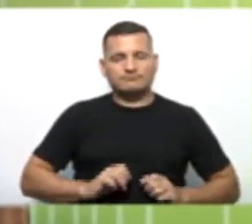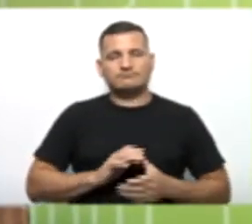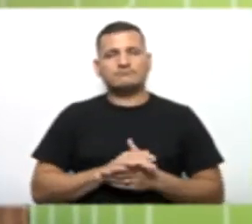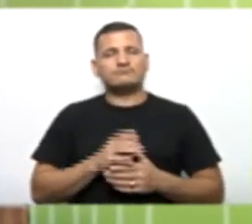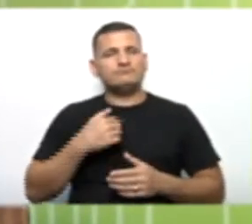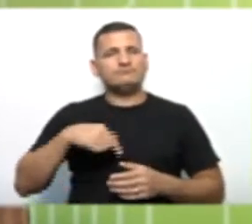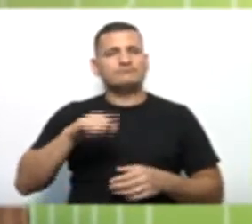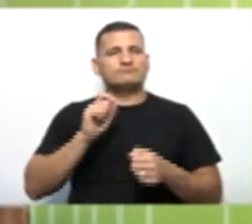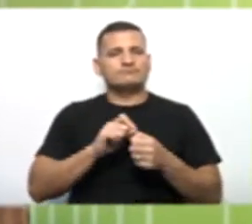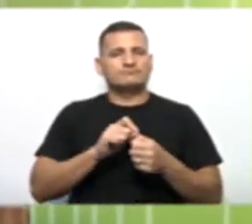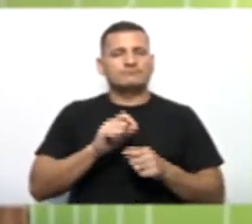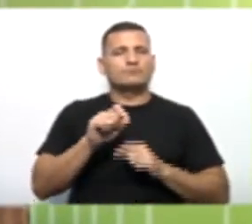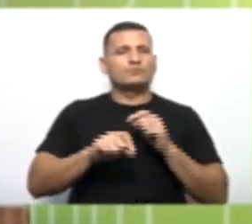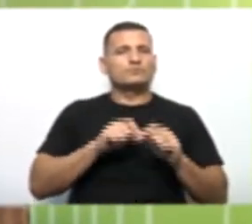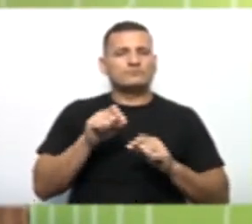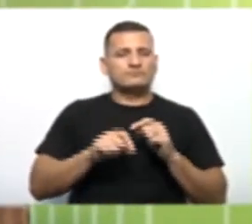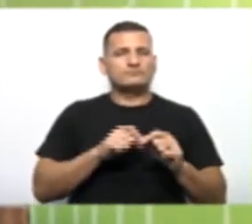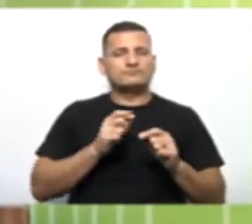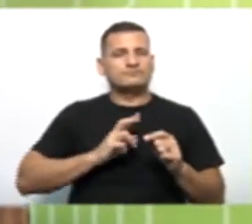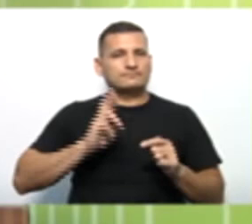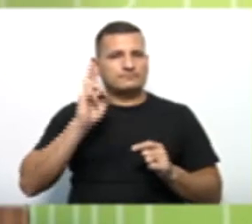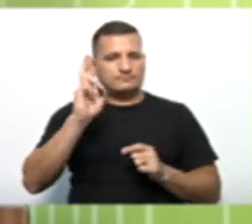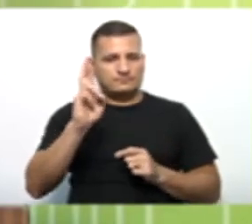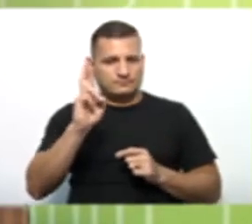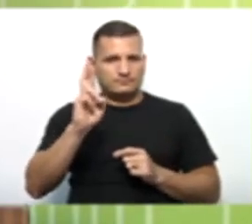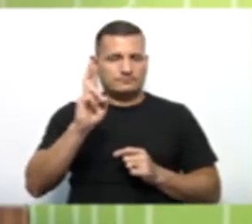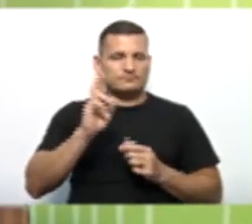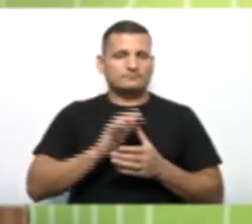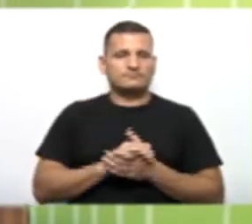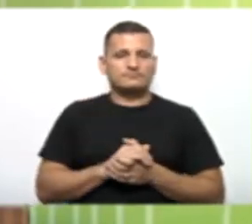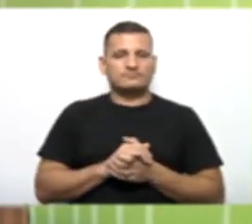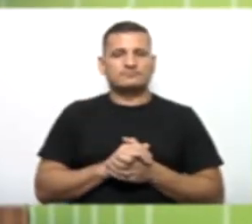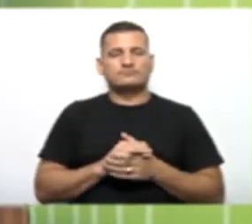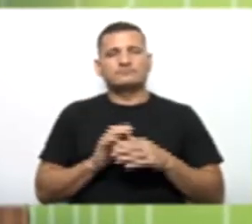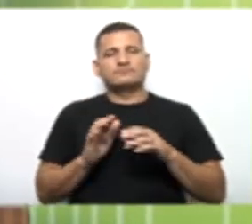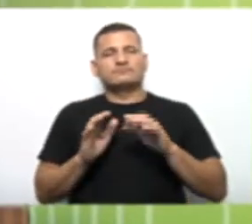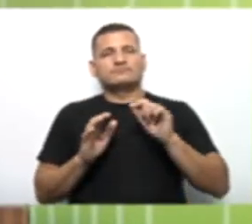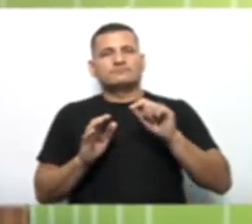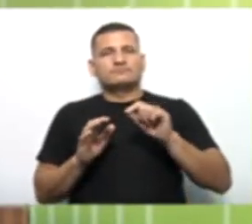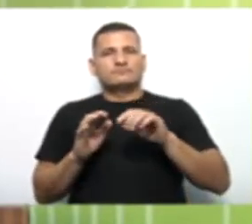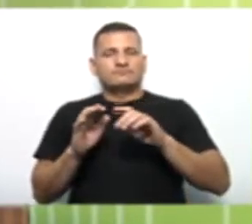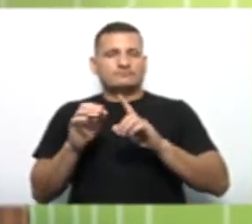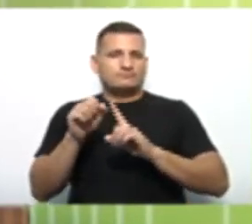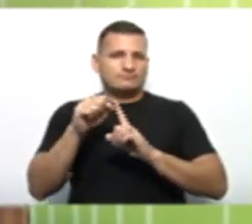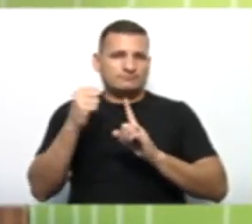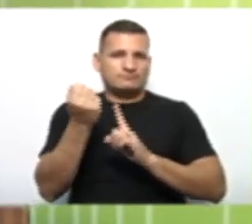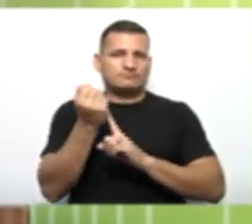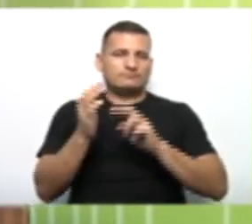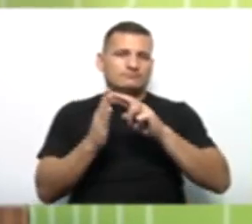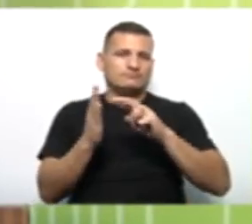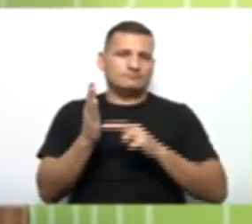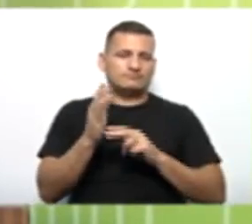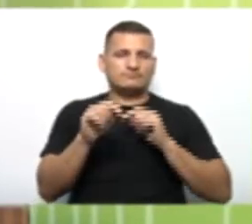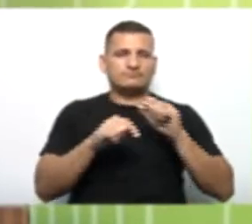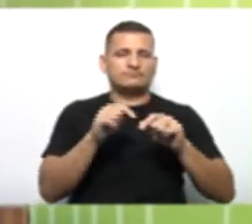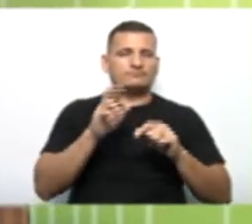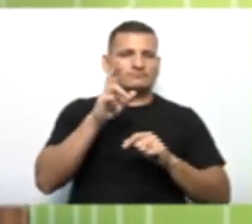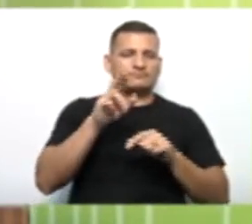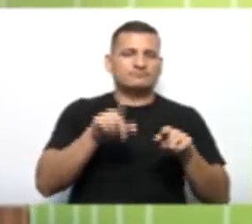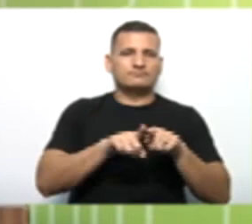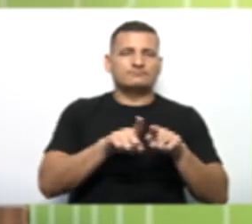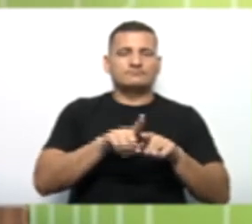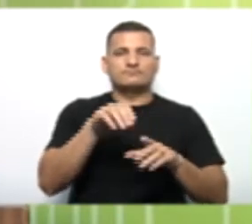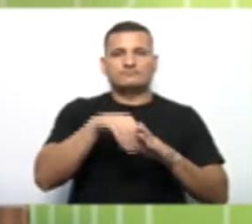aquilo que se espera né aquilo que foi decidido através das convenções sociais e aquilo que foi decidido no